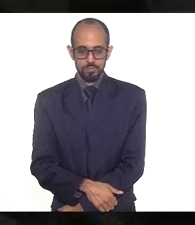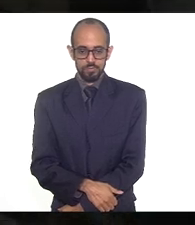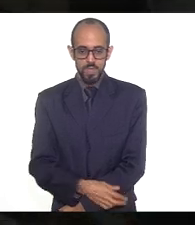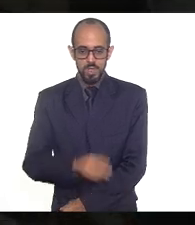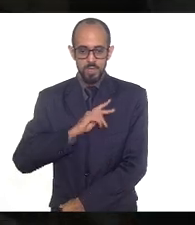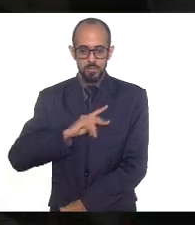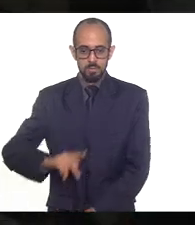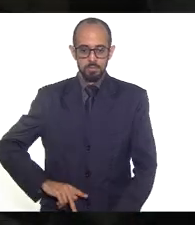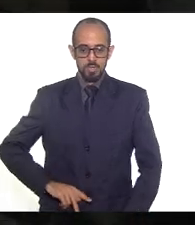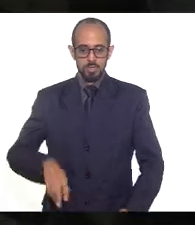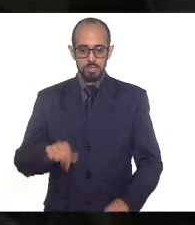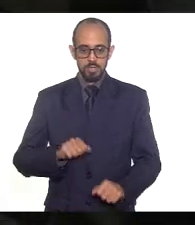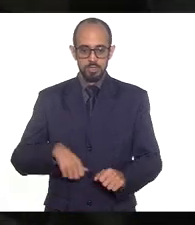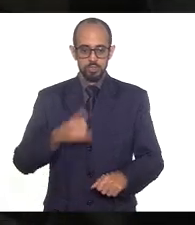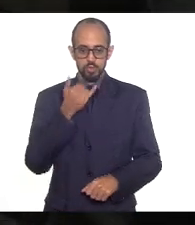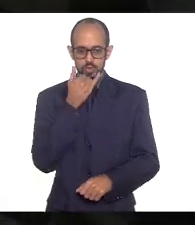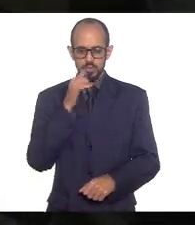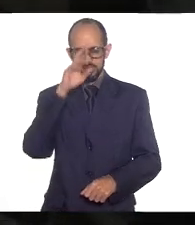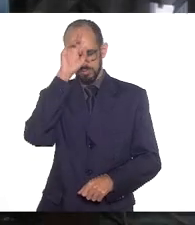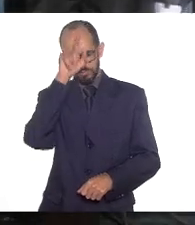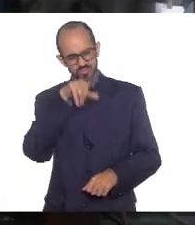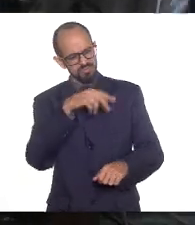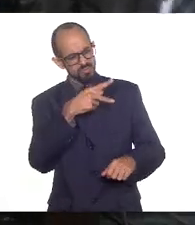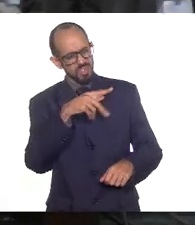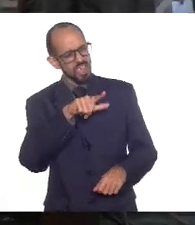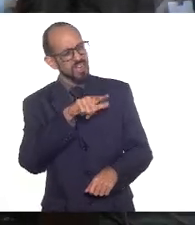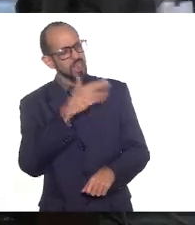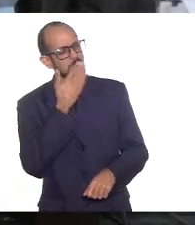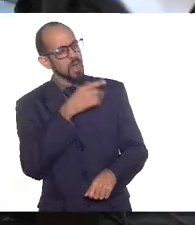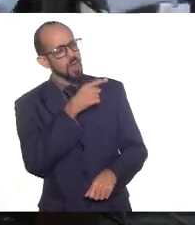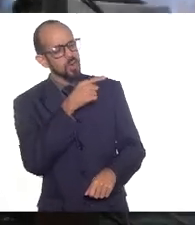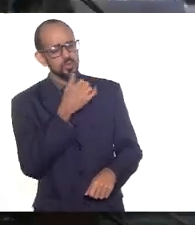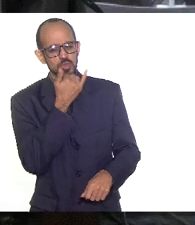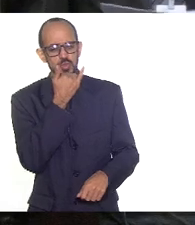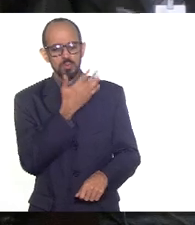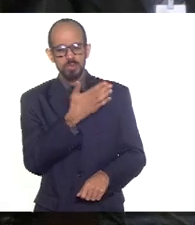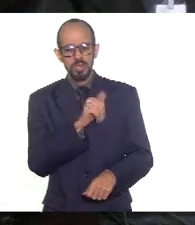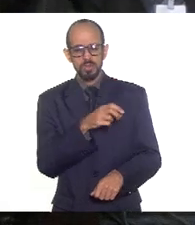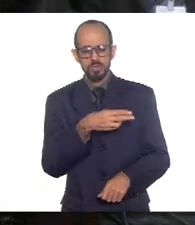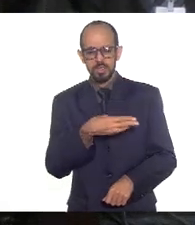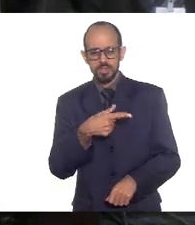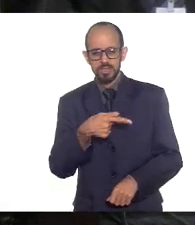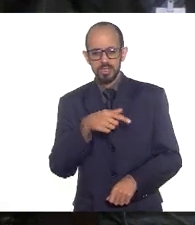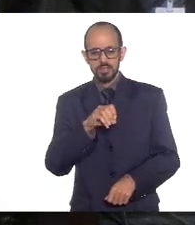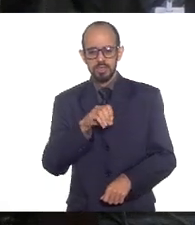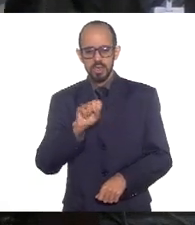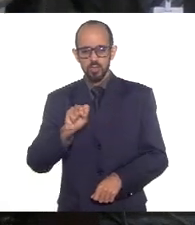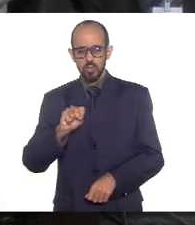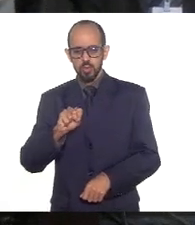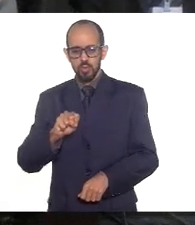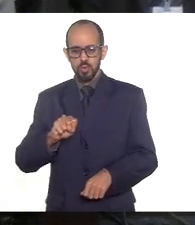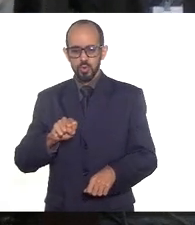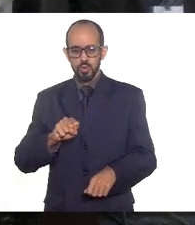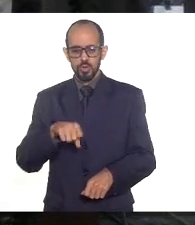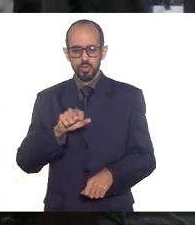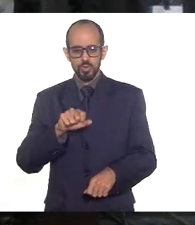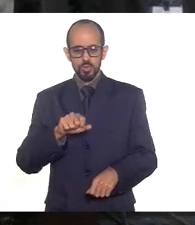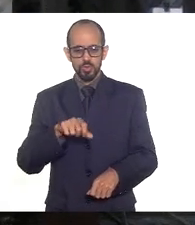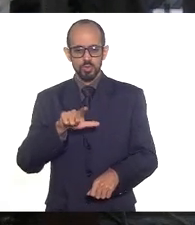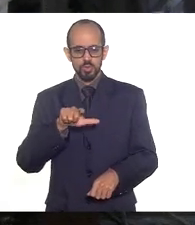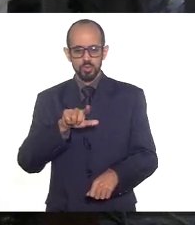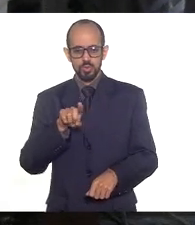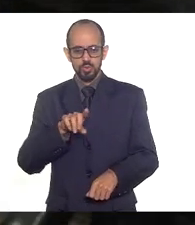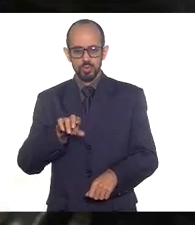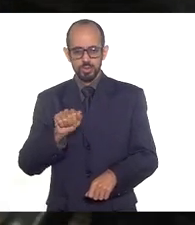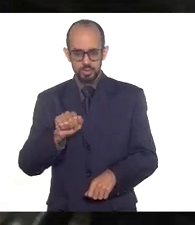Oi desculpa eu estava distraída com ela para ele por favor 270818 debates enfermeiras